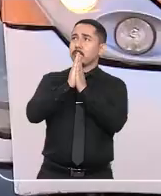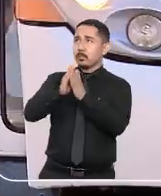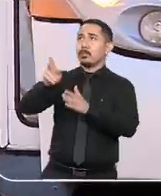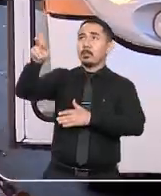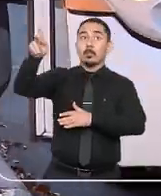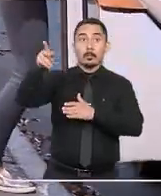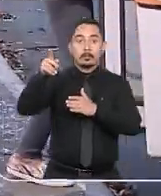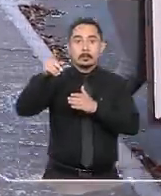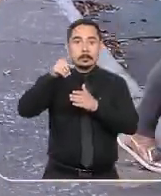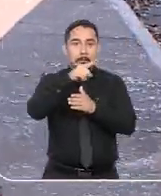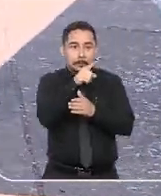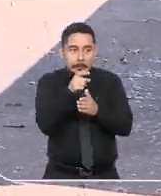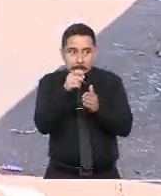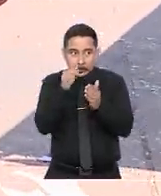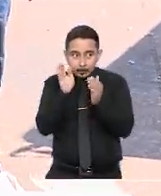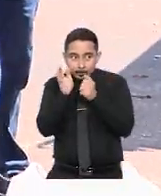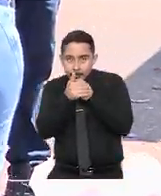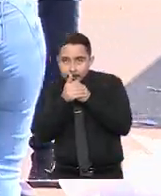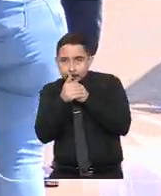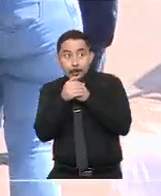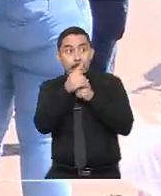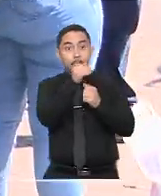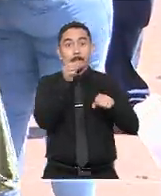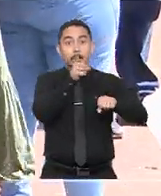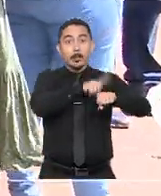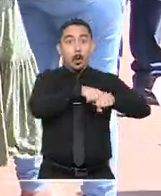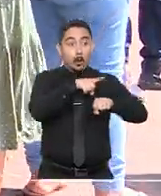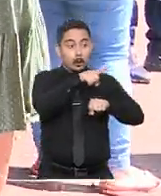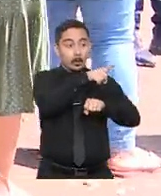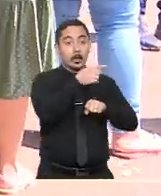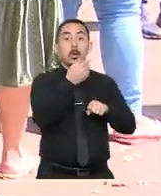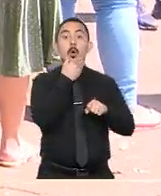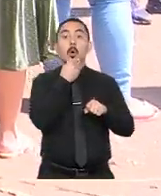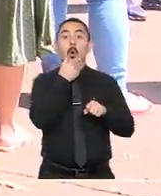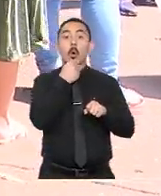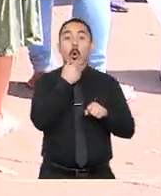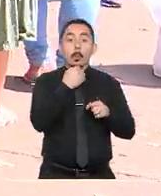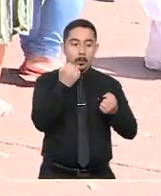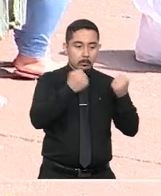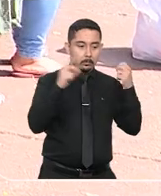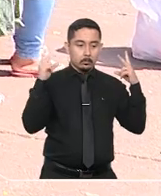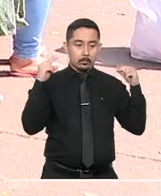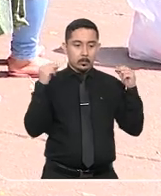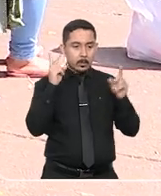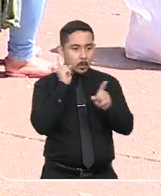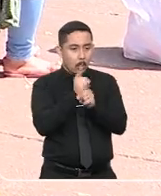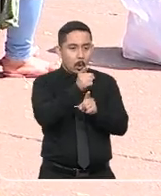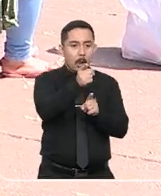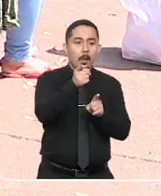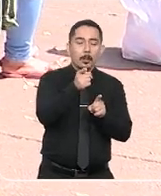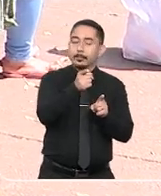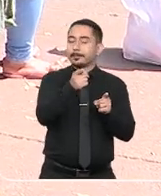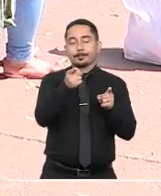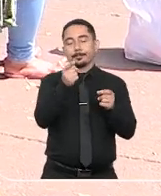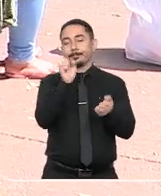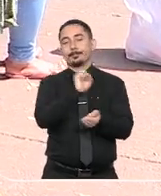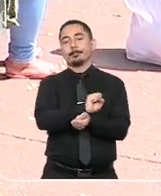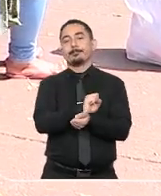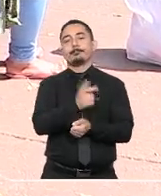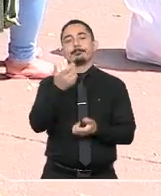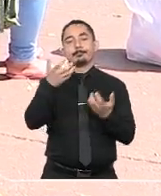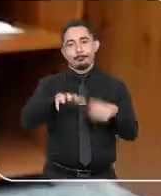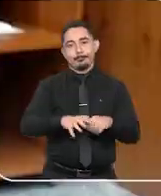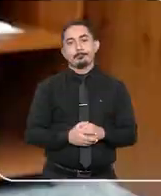se escondia atrás da parada de ônibus. Isso porque, se o motorista identificasse que era ele no ponto,